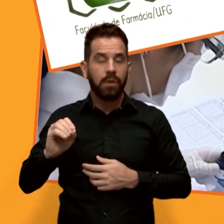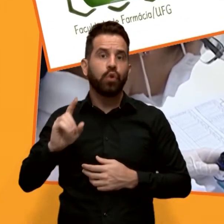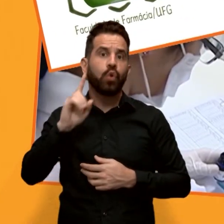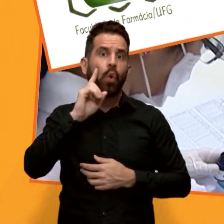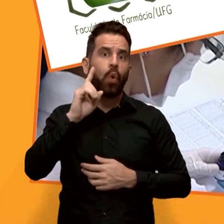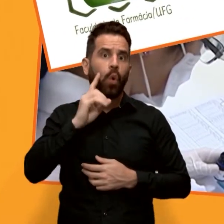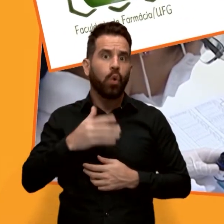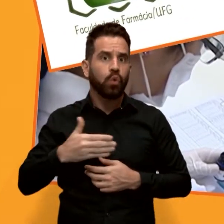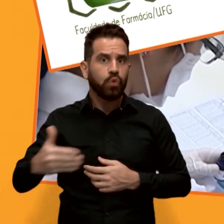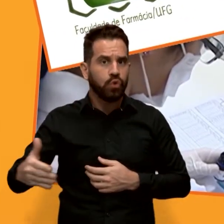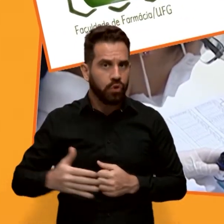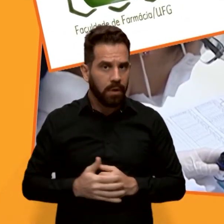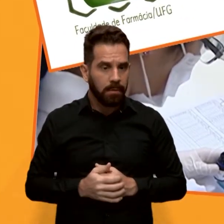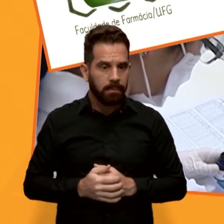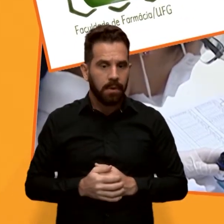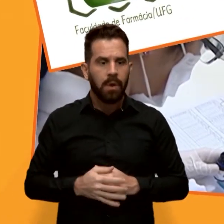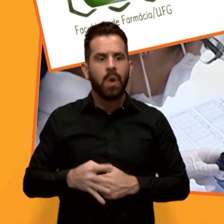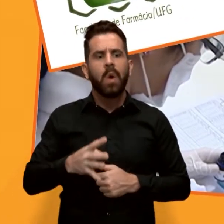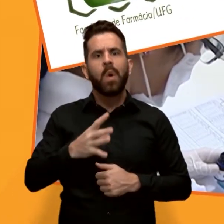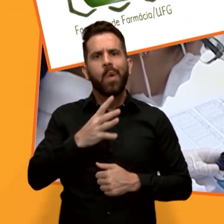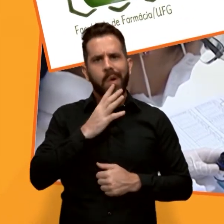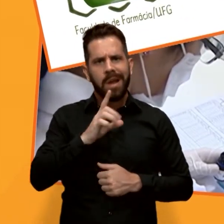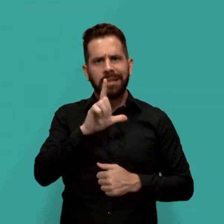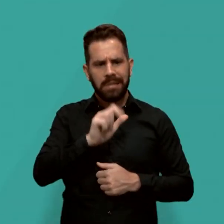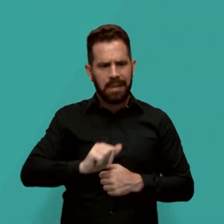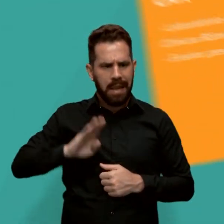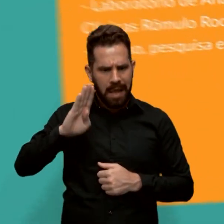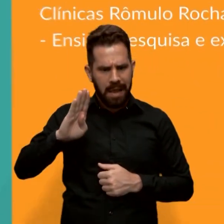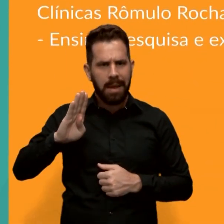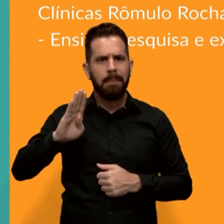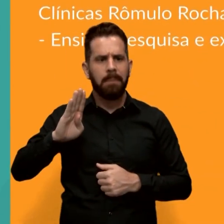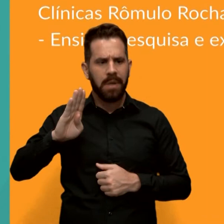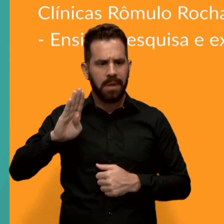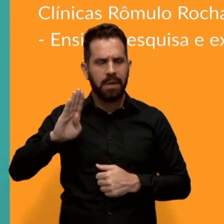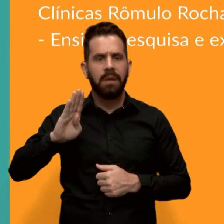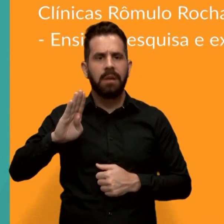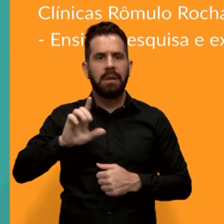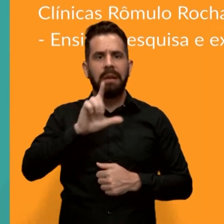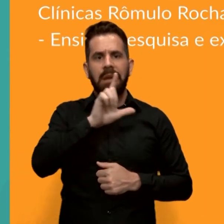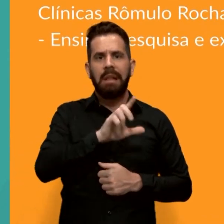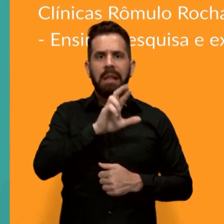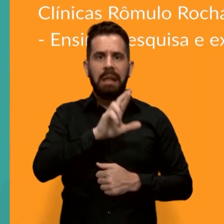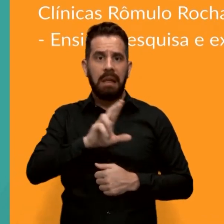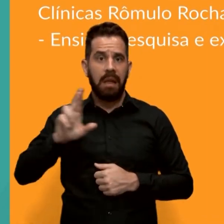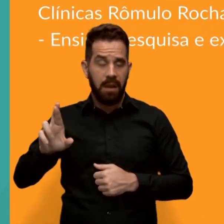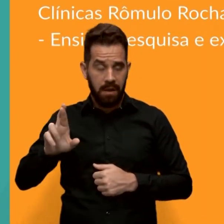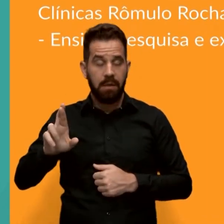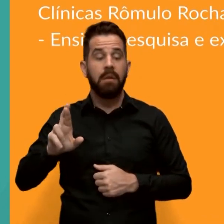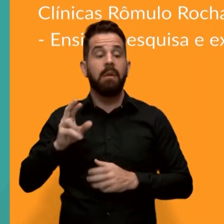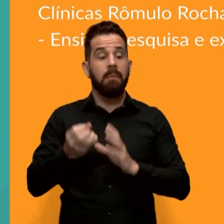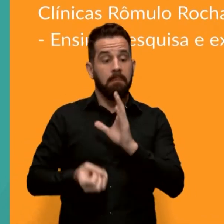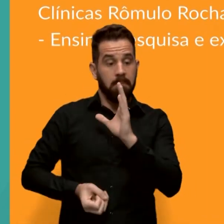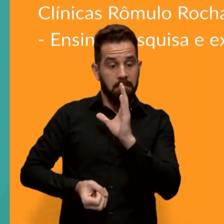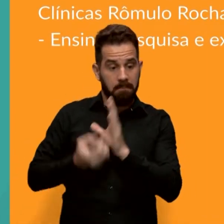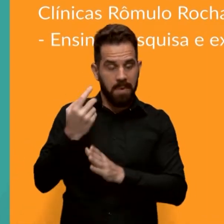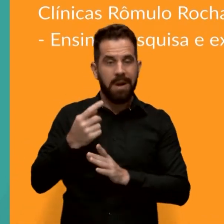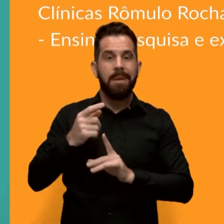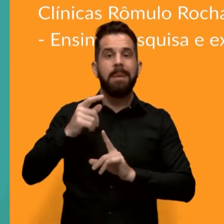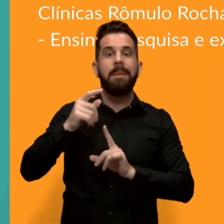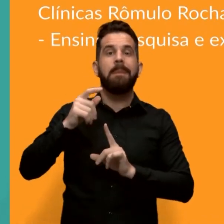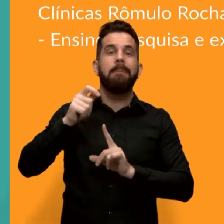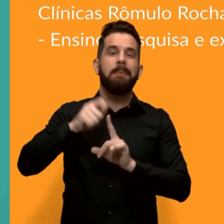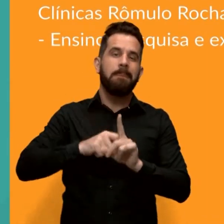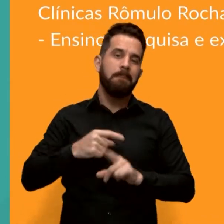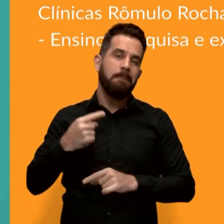Você conhece o laboratório Rômulo Rocha? Fundado em maio de 1971, o Laboratório de